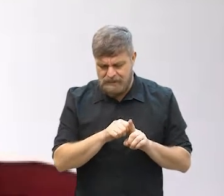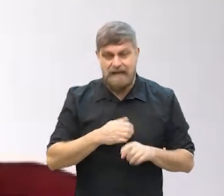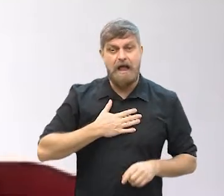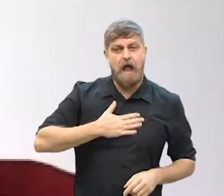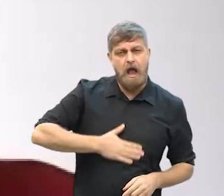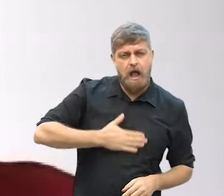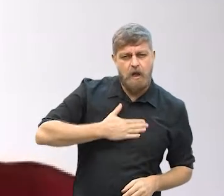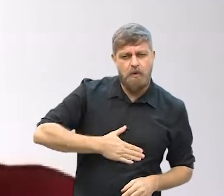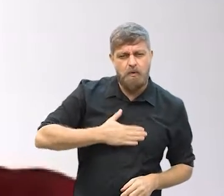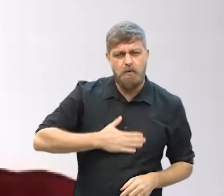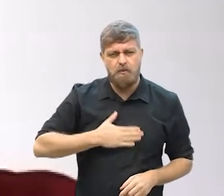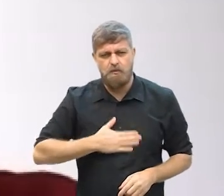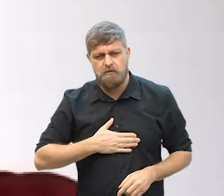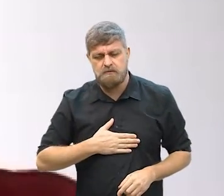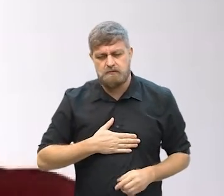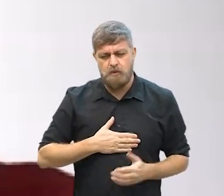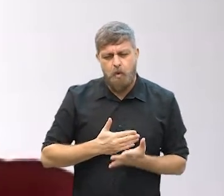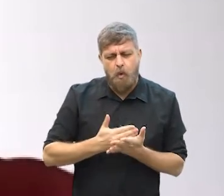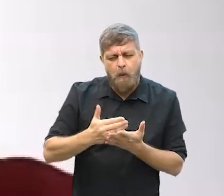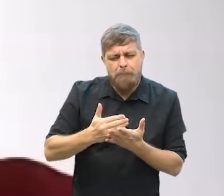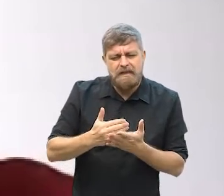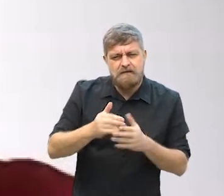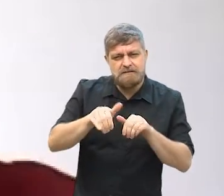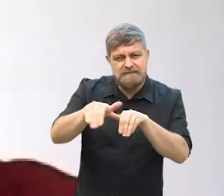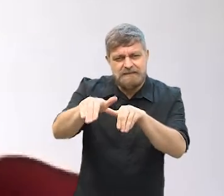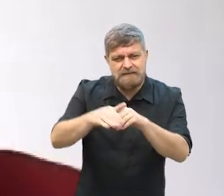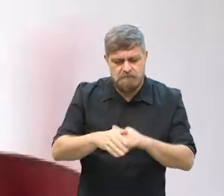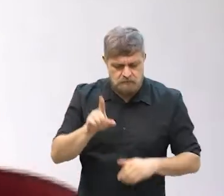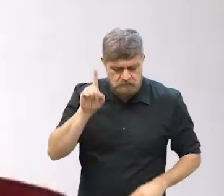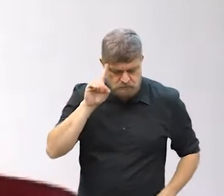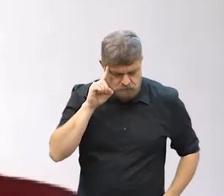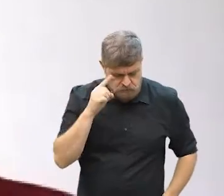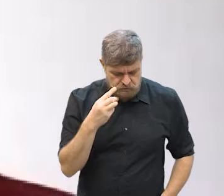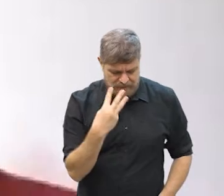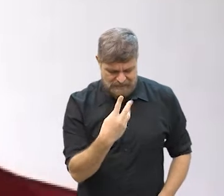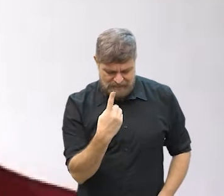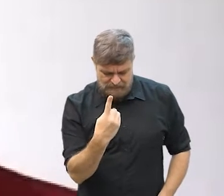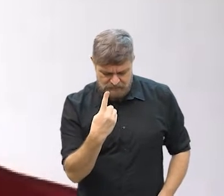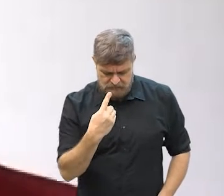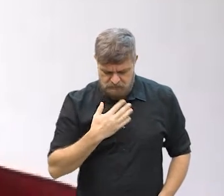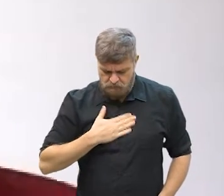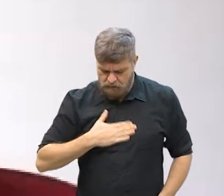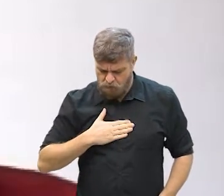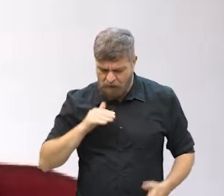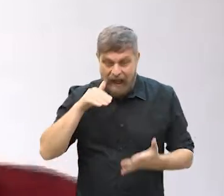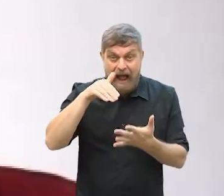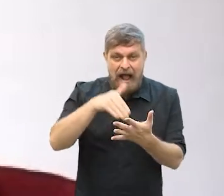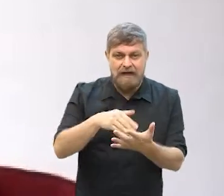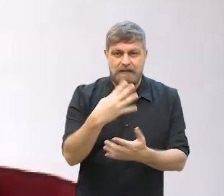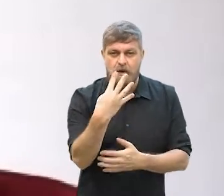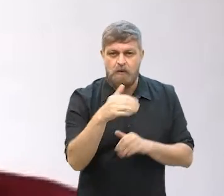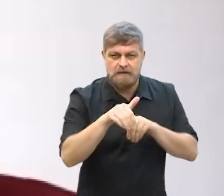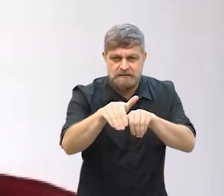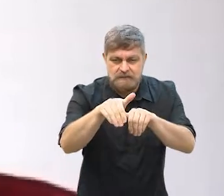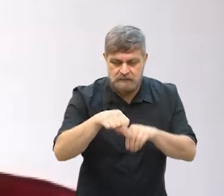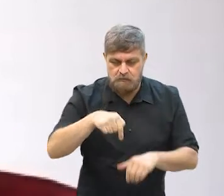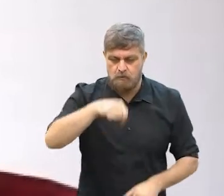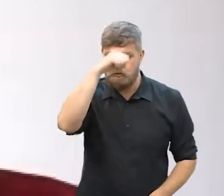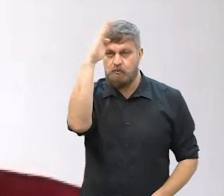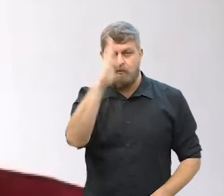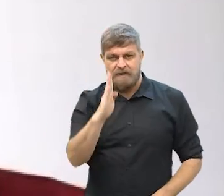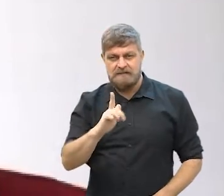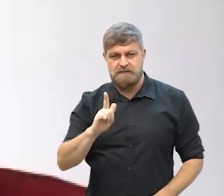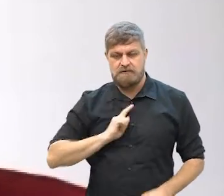de agosto, né, finalzinho de agosto, início de setembro, se eu não me engano, do dia 31 de agosto até o dia 4 de setembro, ocorreu aqui no